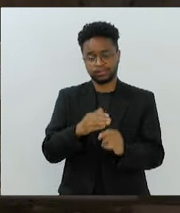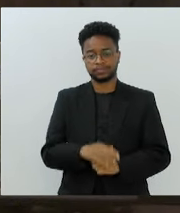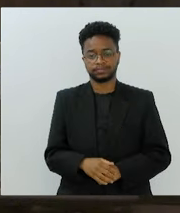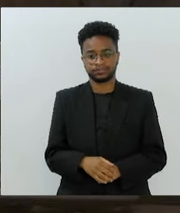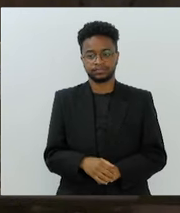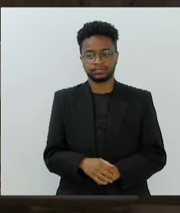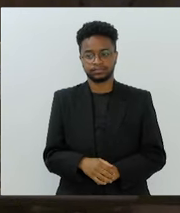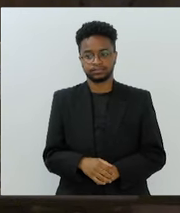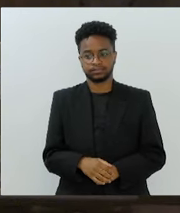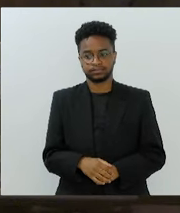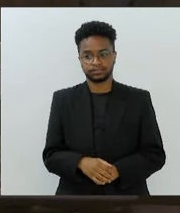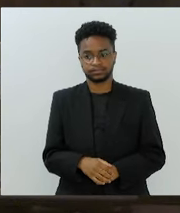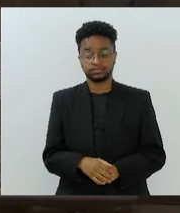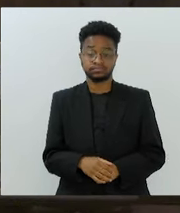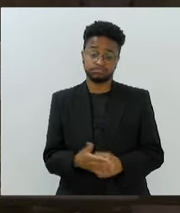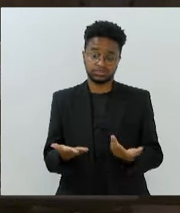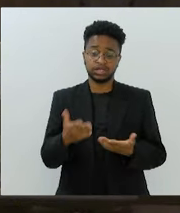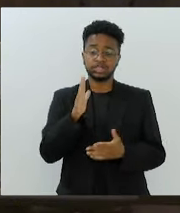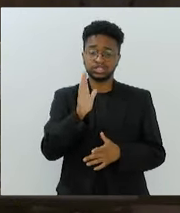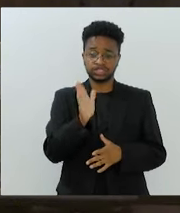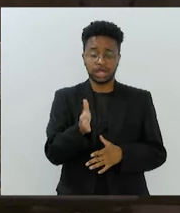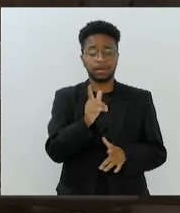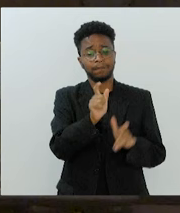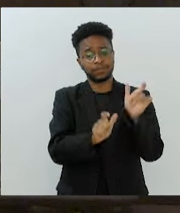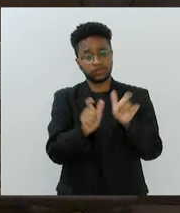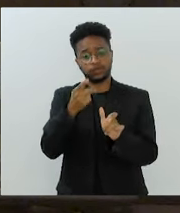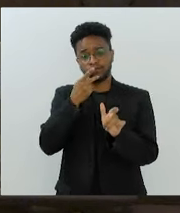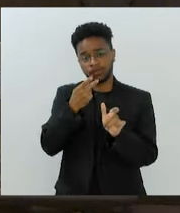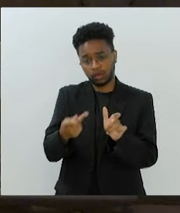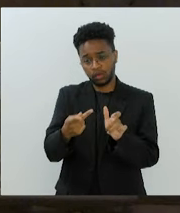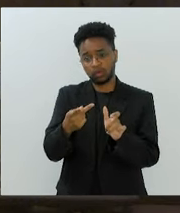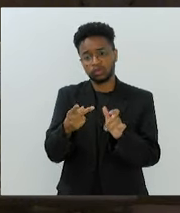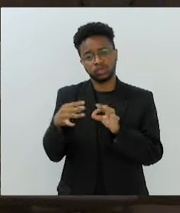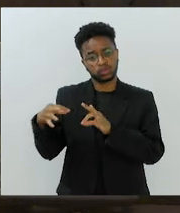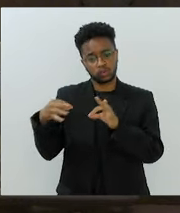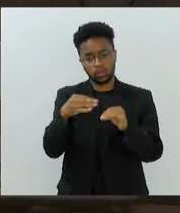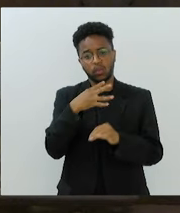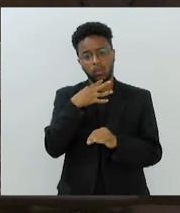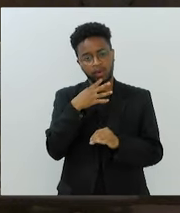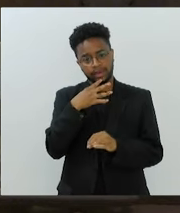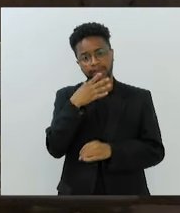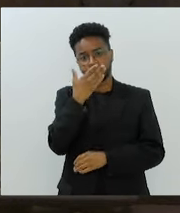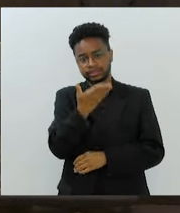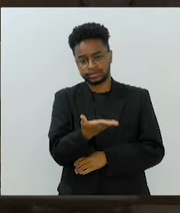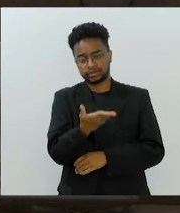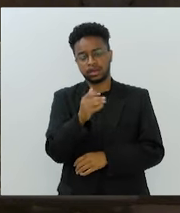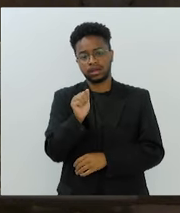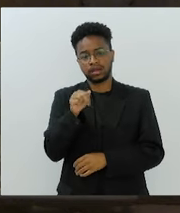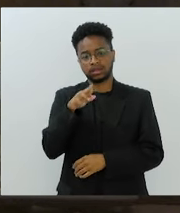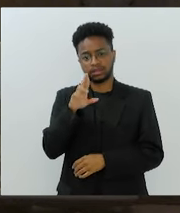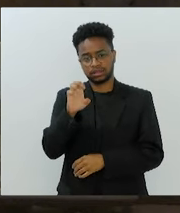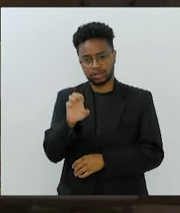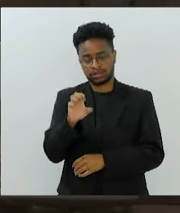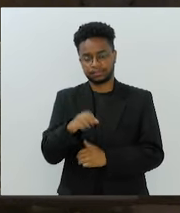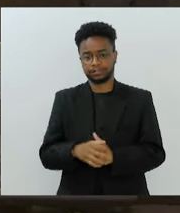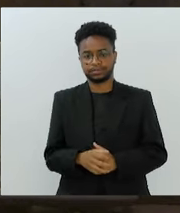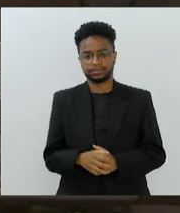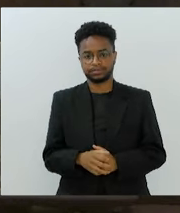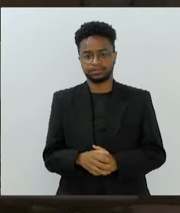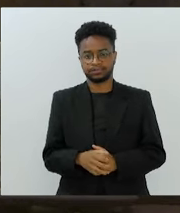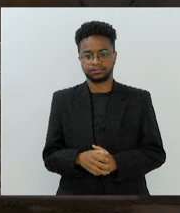Bom, muito já foi dito, as pessoas que estão aqui todas conhecem o André Trigueiro.